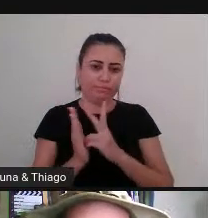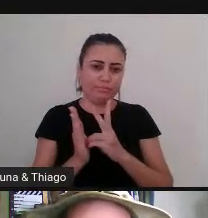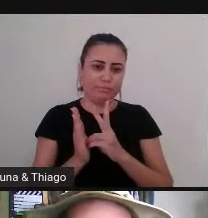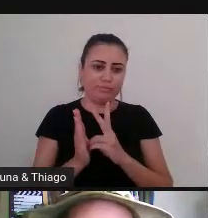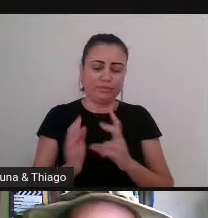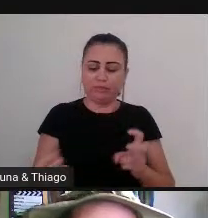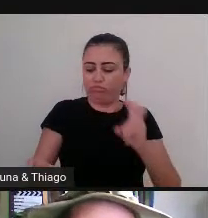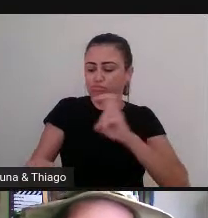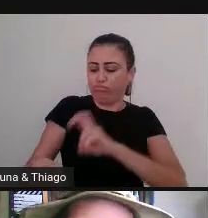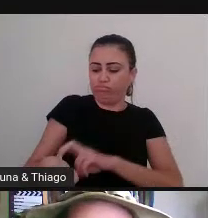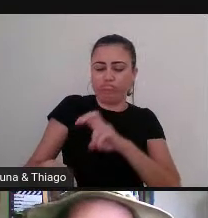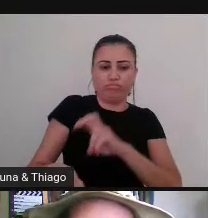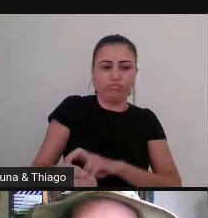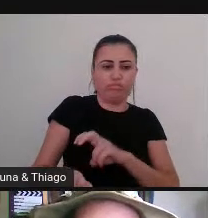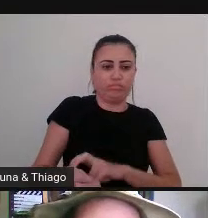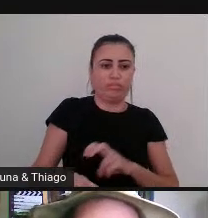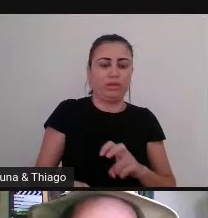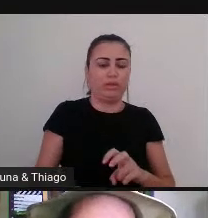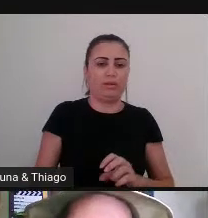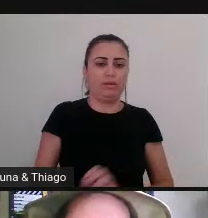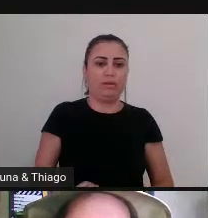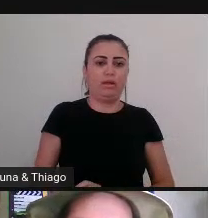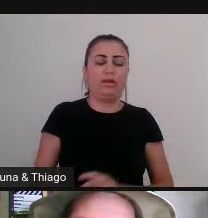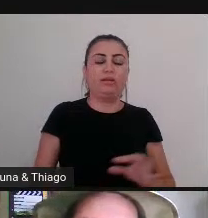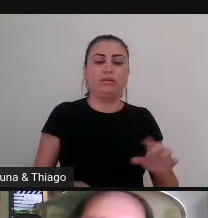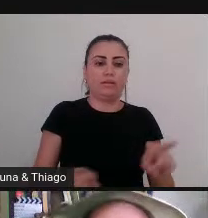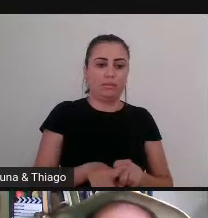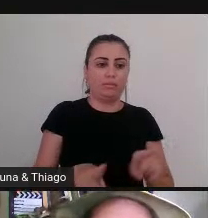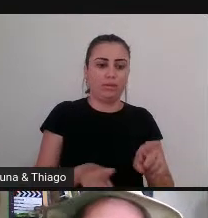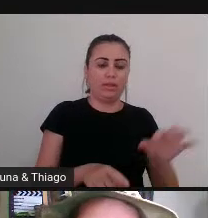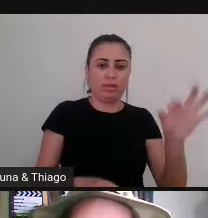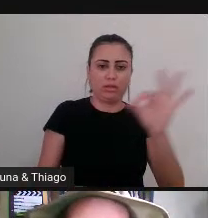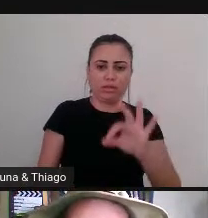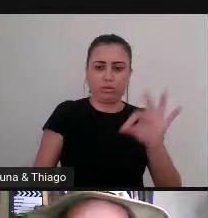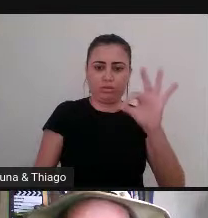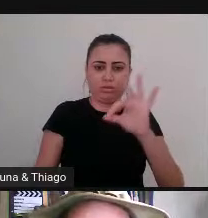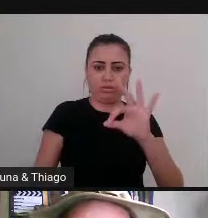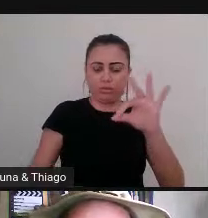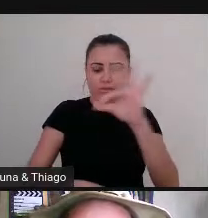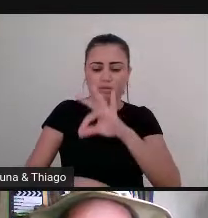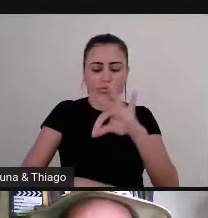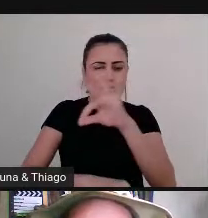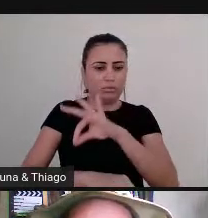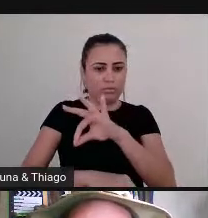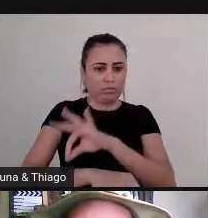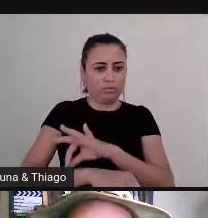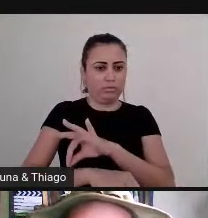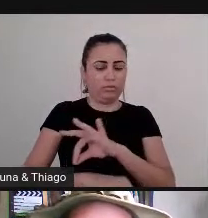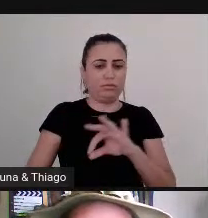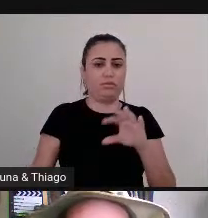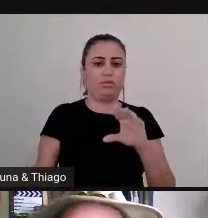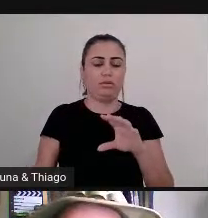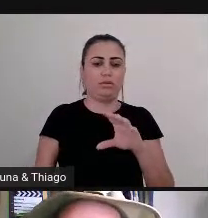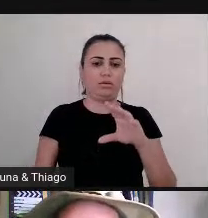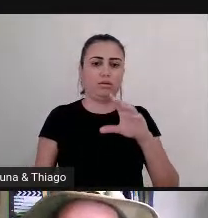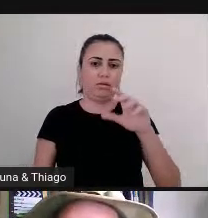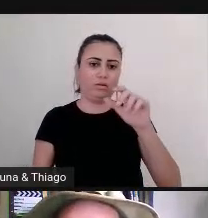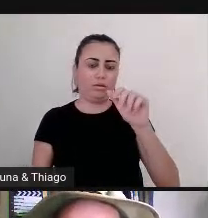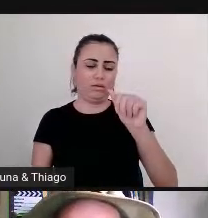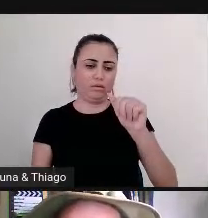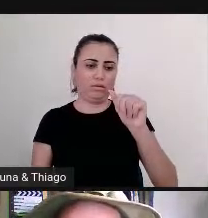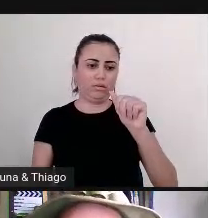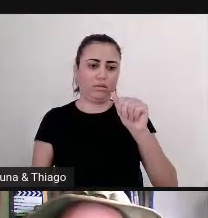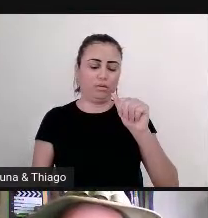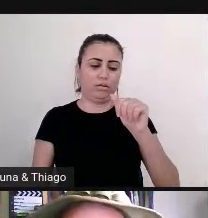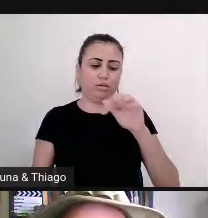ferroada. Já a abelha africana, a africanizada, a Apis mellifera, né, que é uma abelha que foi introduzida no Brasil, ou foi modificada